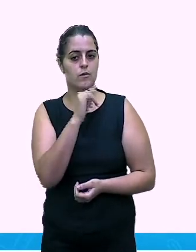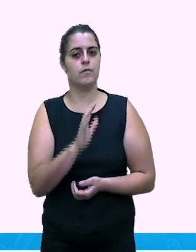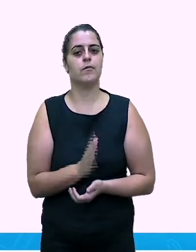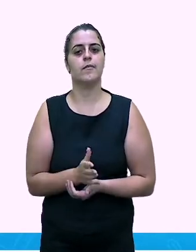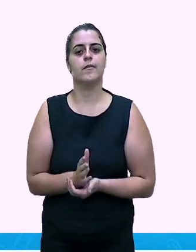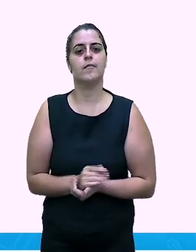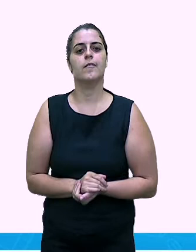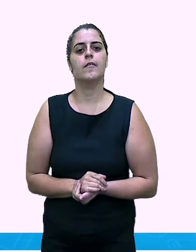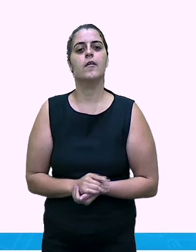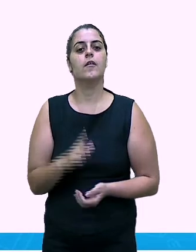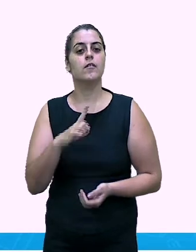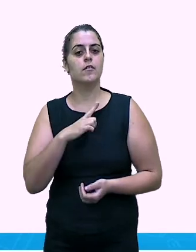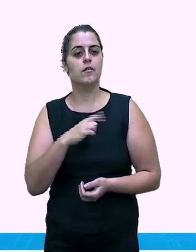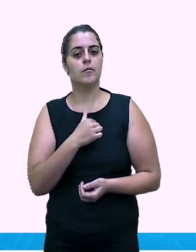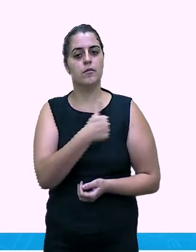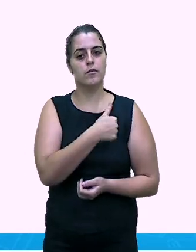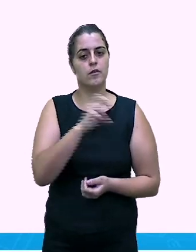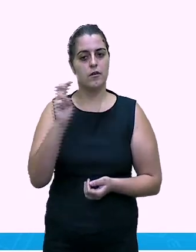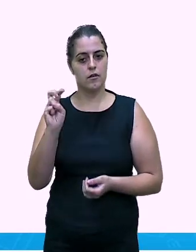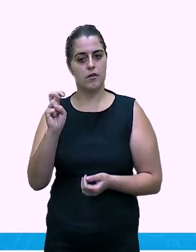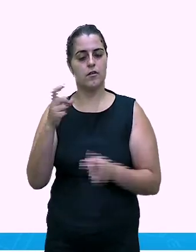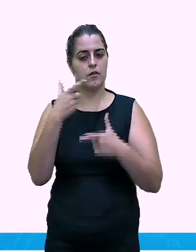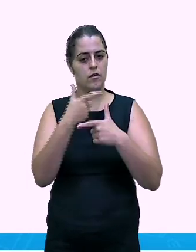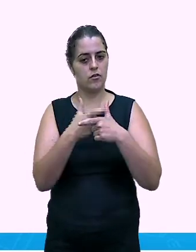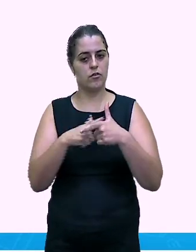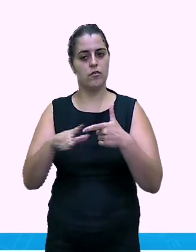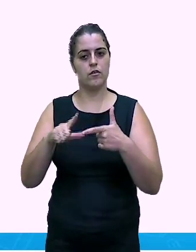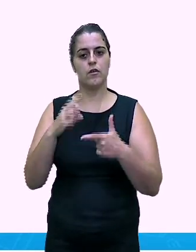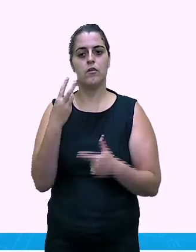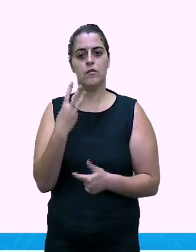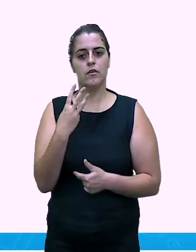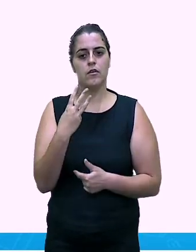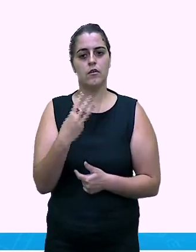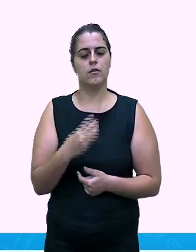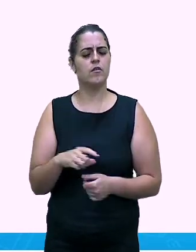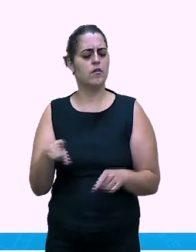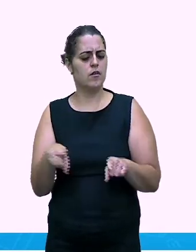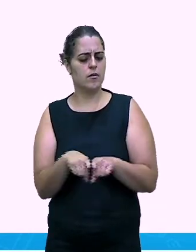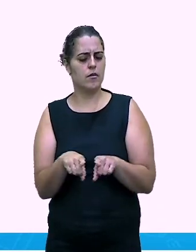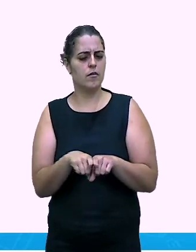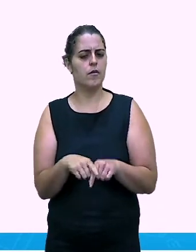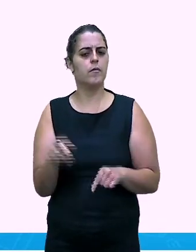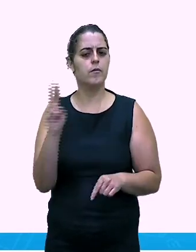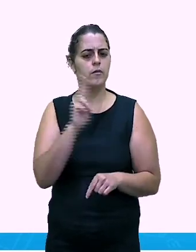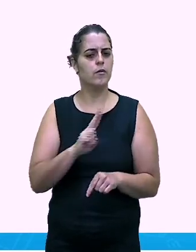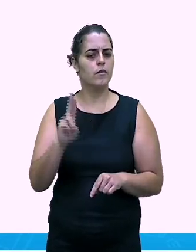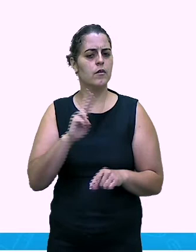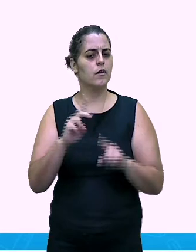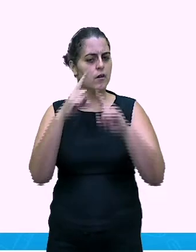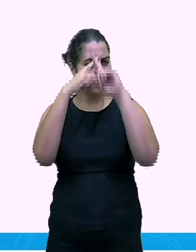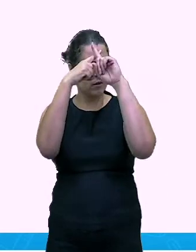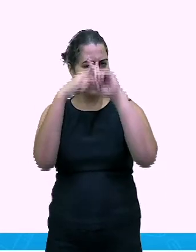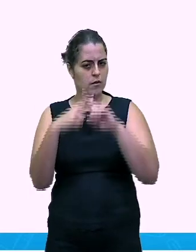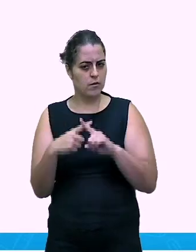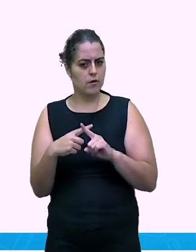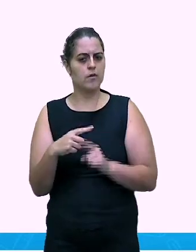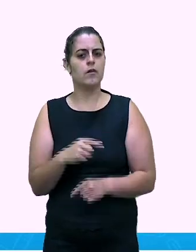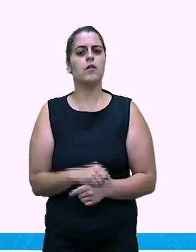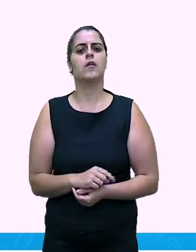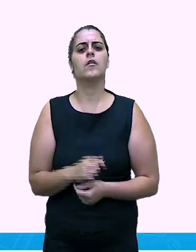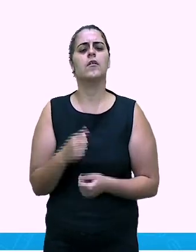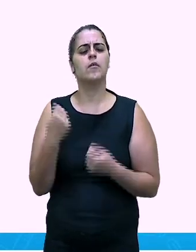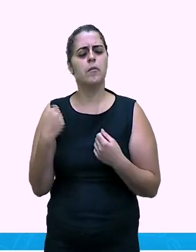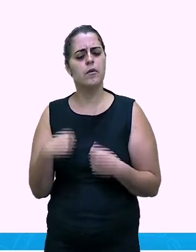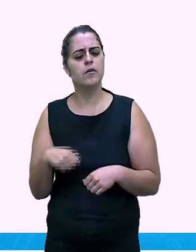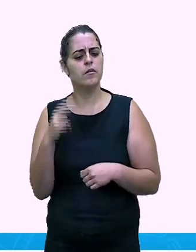agora. Nós temos aí 15 dividido por 3. Vamos também recorrer à tabuada. Ainda nós